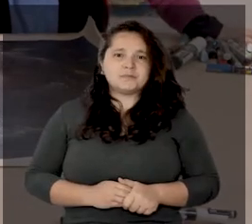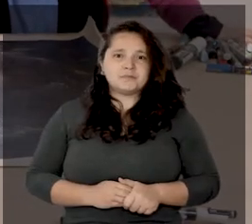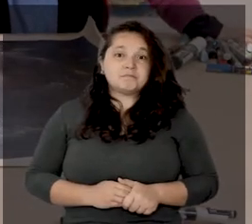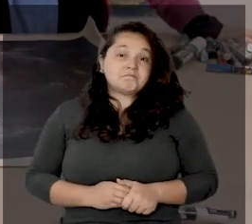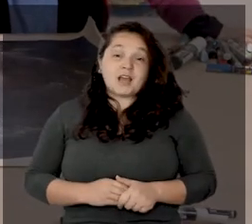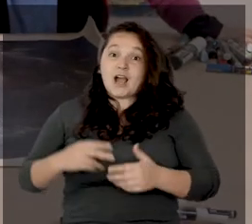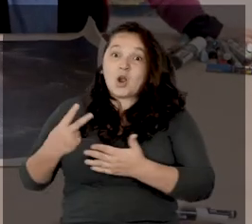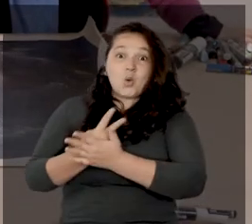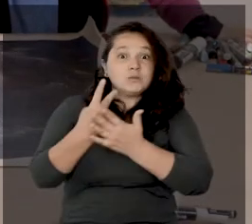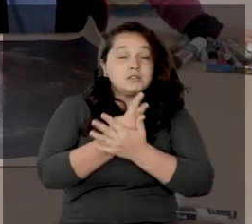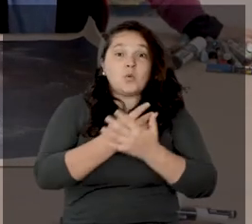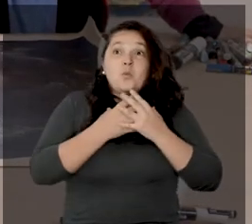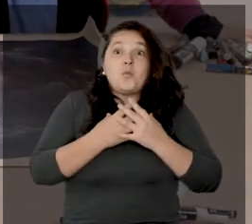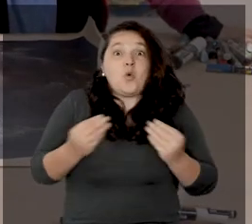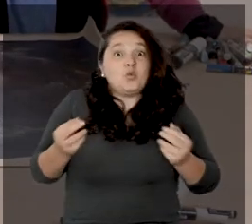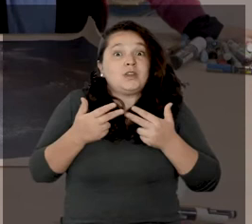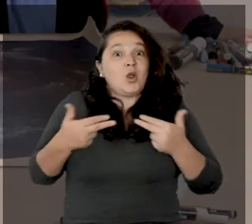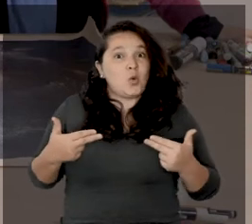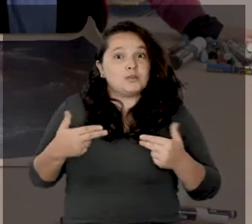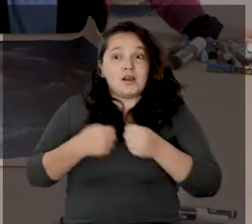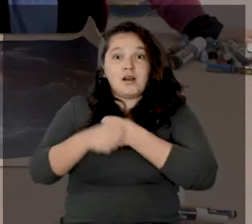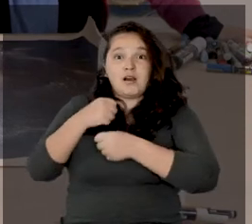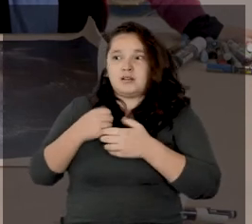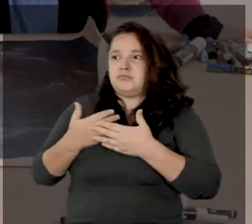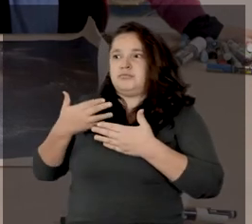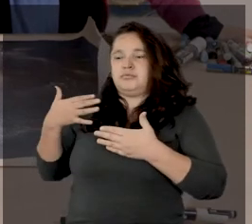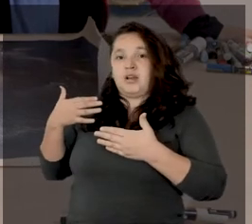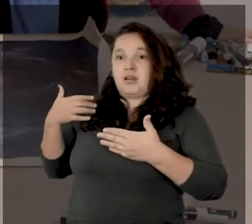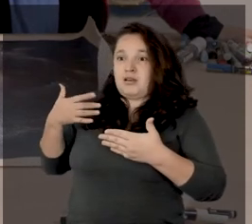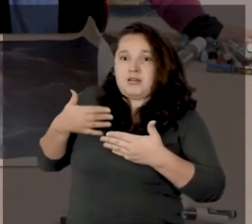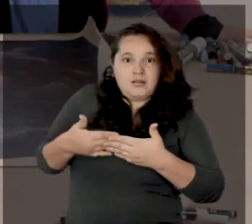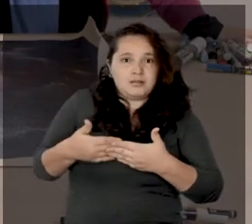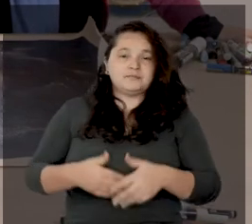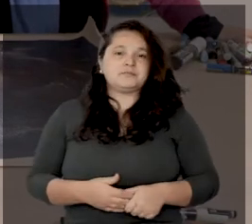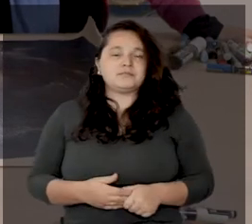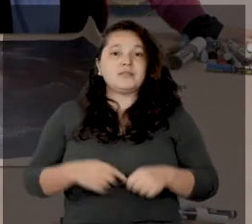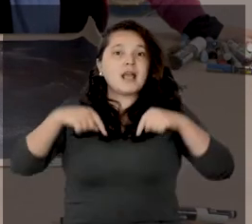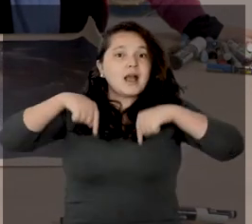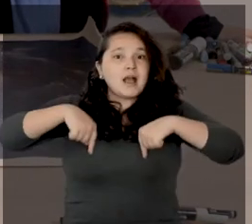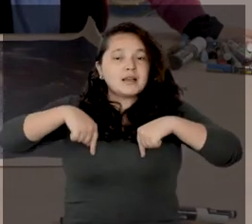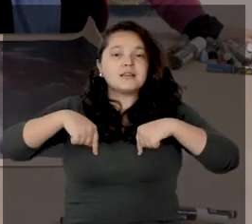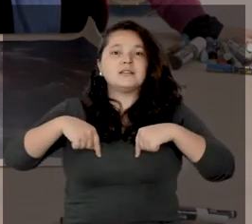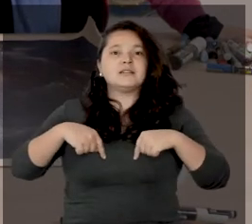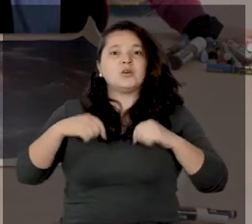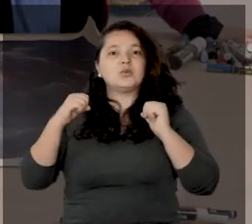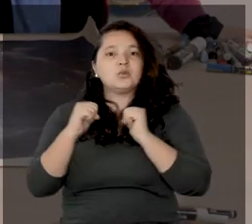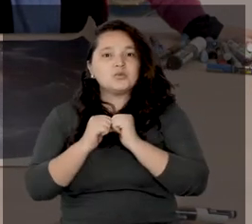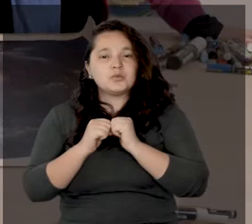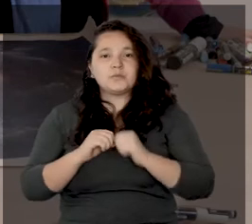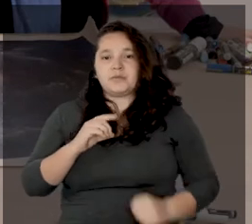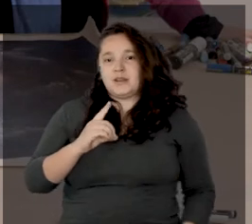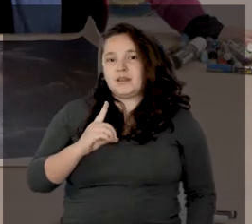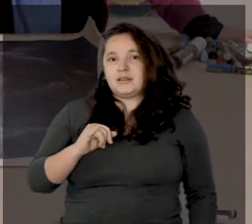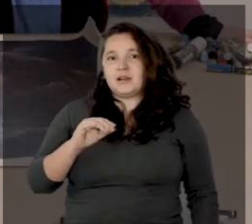Aconteceram tantas coisas daquele encontro para cá, né? Eu estou aqui nessa ocasião, né, junto com o Dayara Tucano